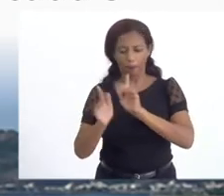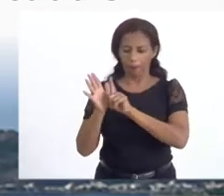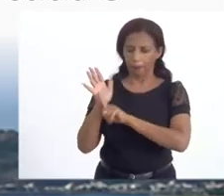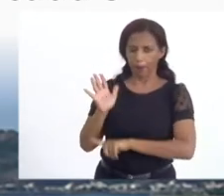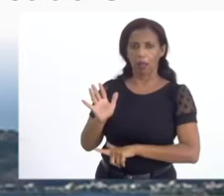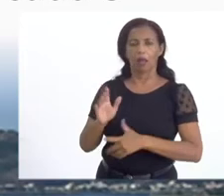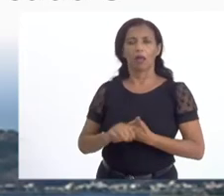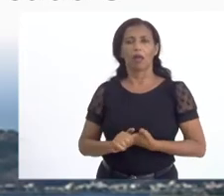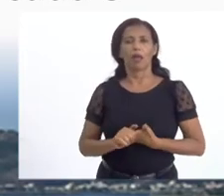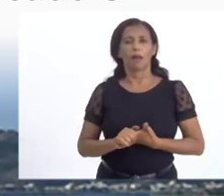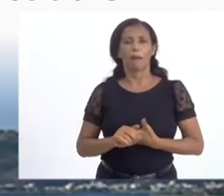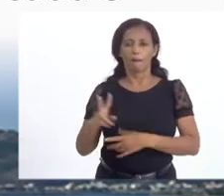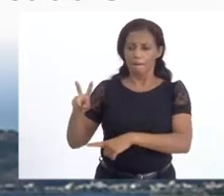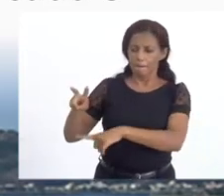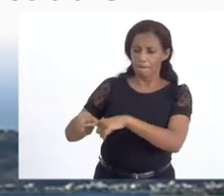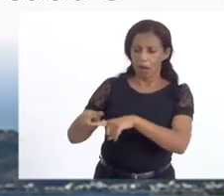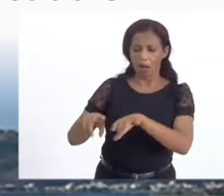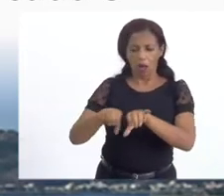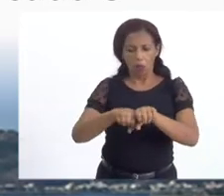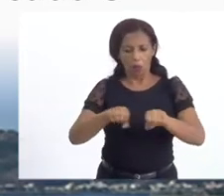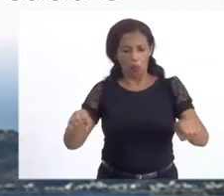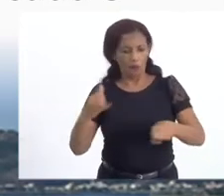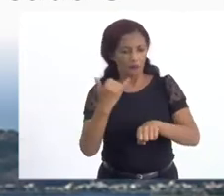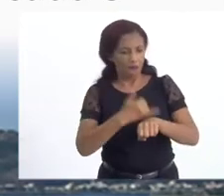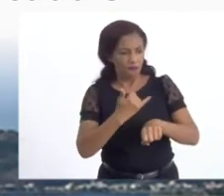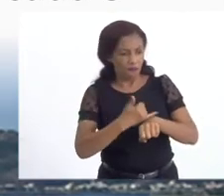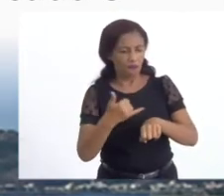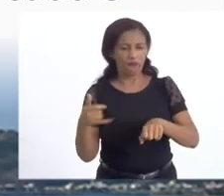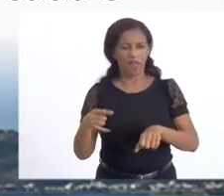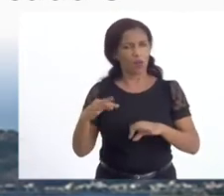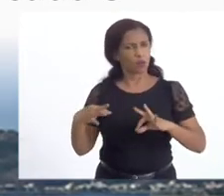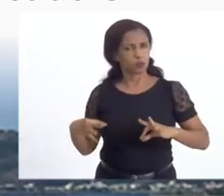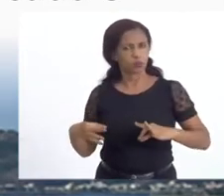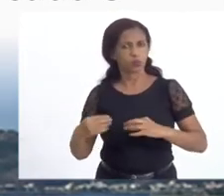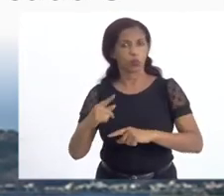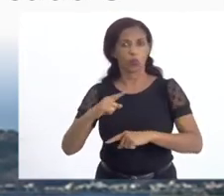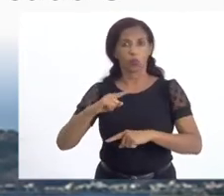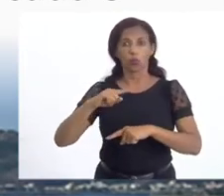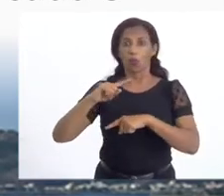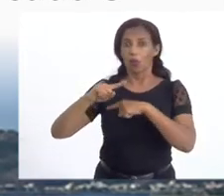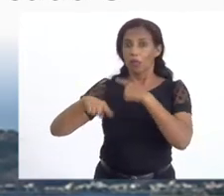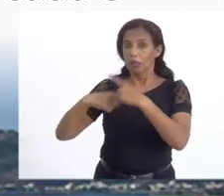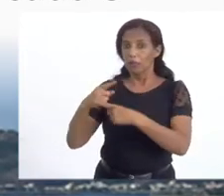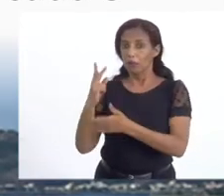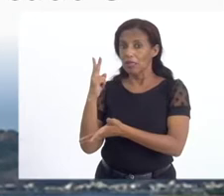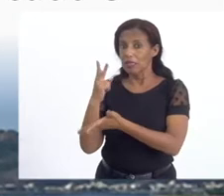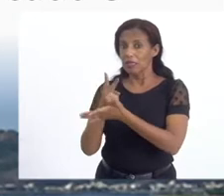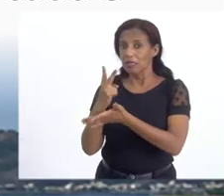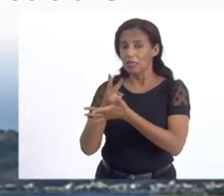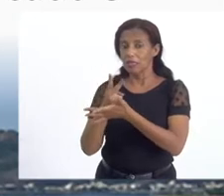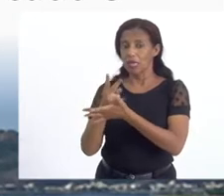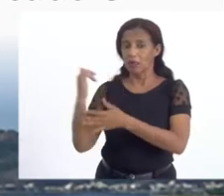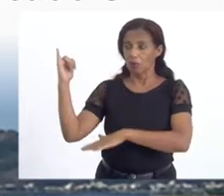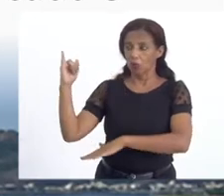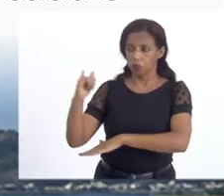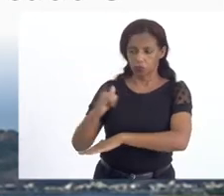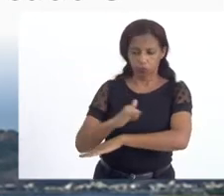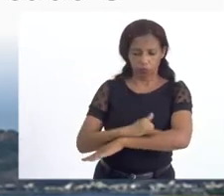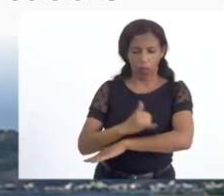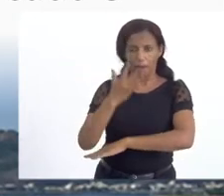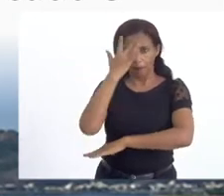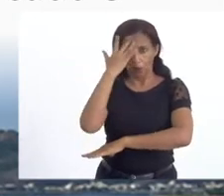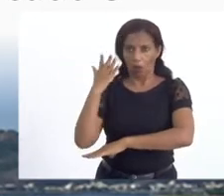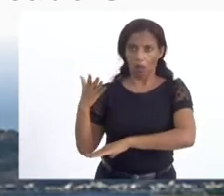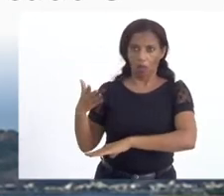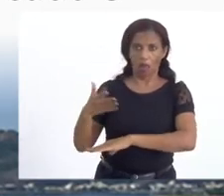bancos, bancadas, corrimãos e o apoio geral após cada utilização, no mínimo em cada 3 horas. A equipe de